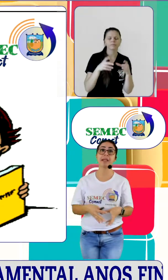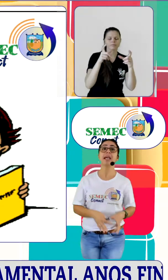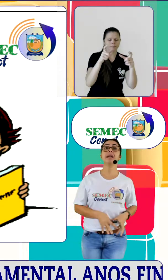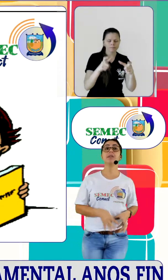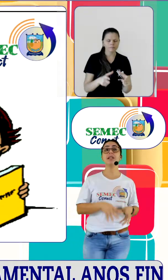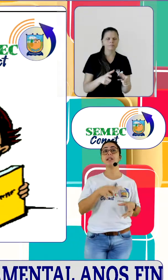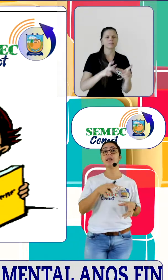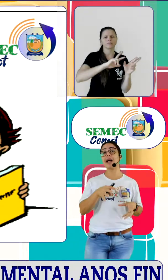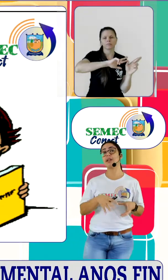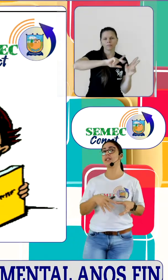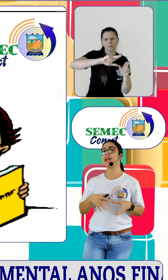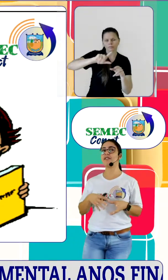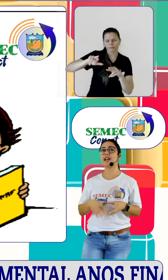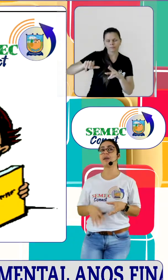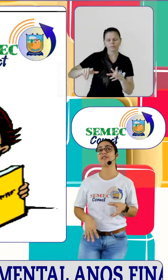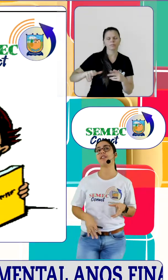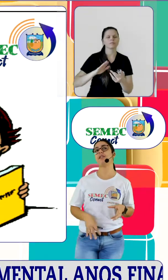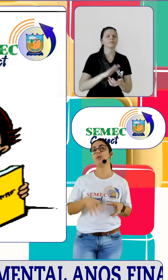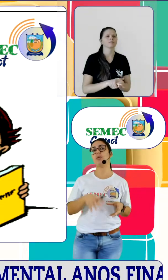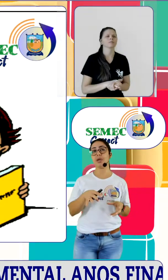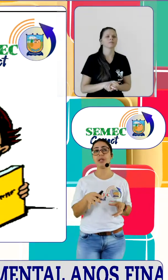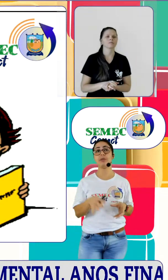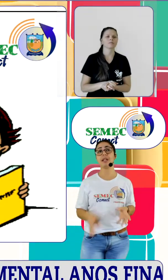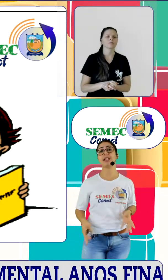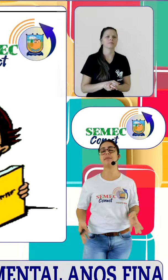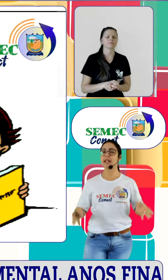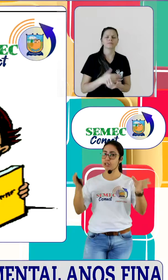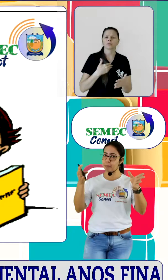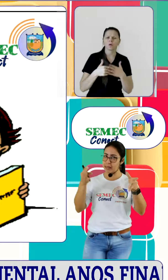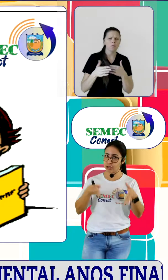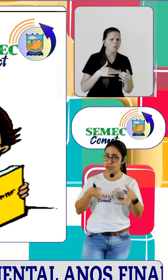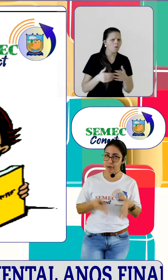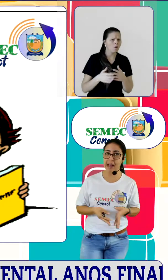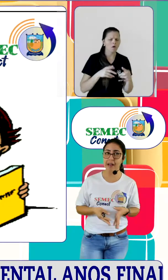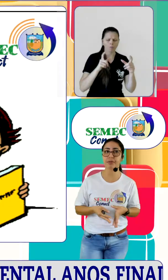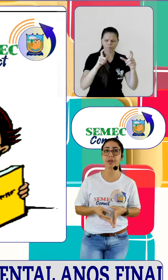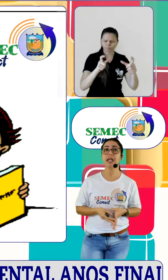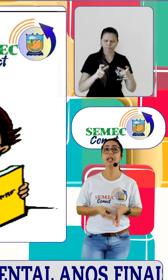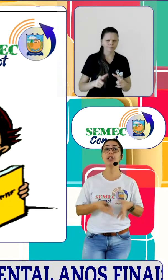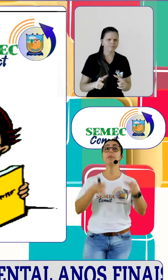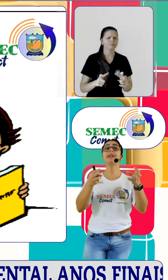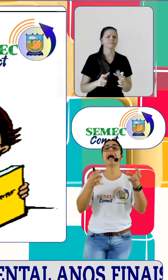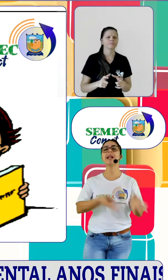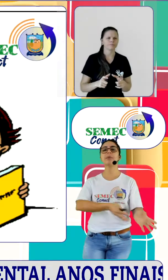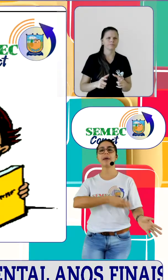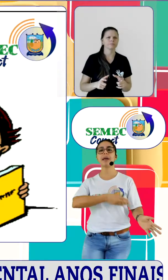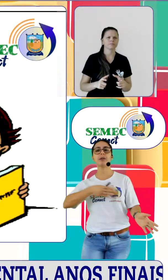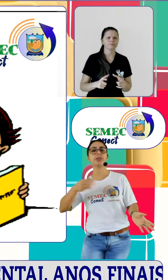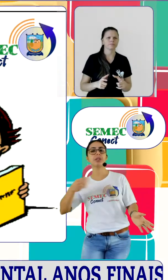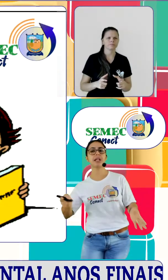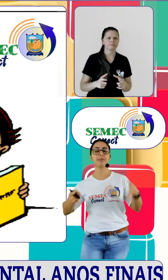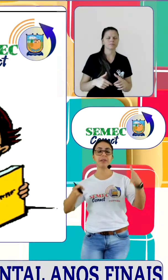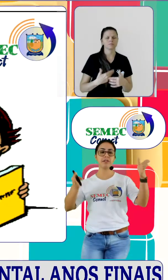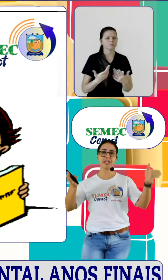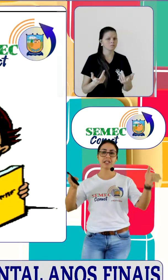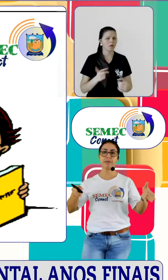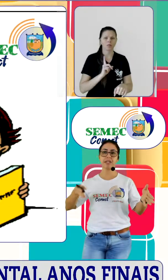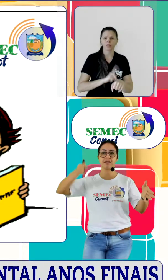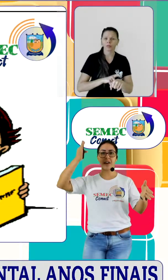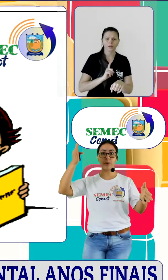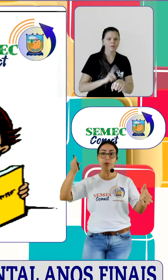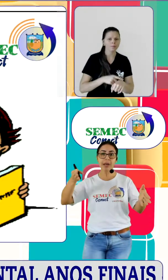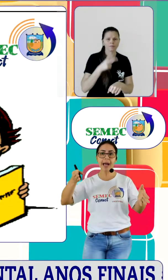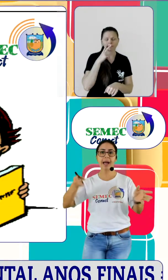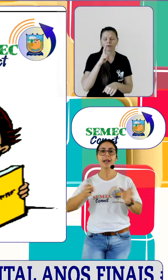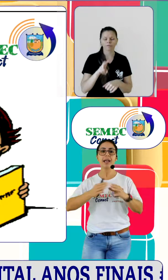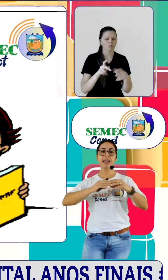lugar. Então, esse indicador ele se refere a um evento ocorrido em determinado espaço geográfico e num dado período de tempo. Então, vai ser